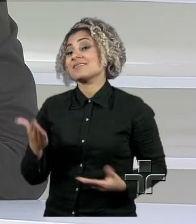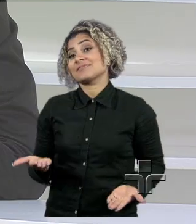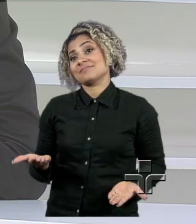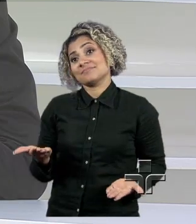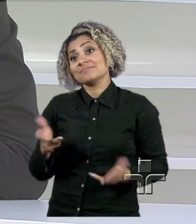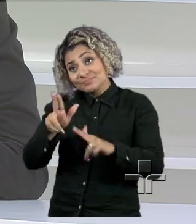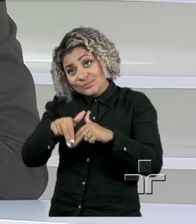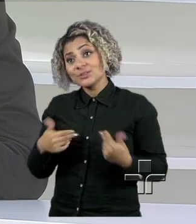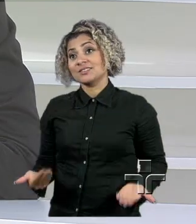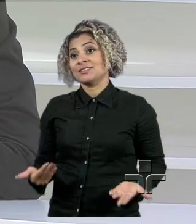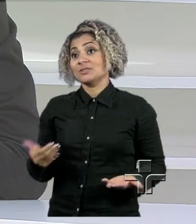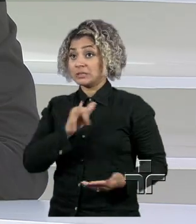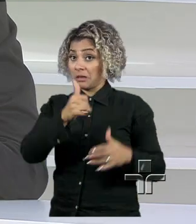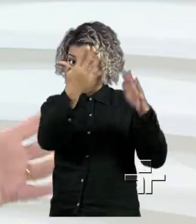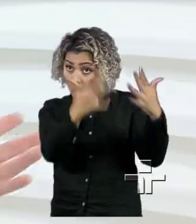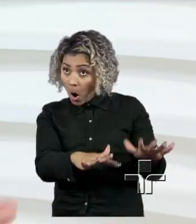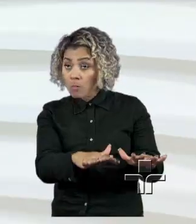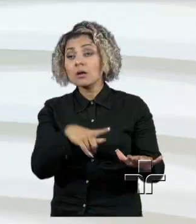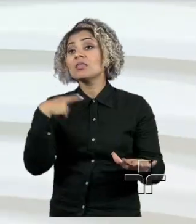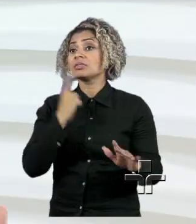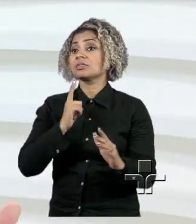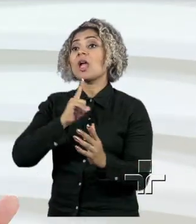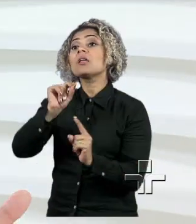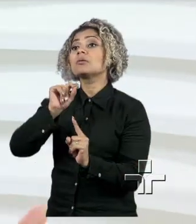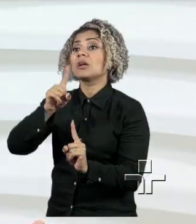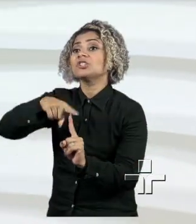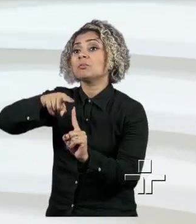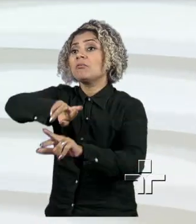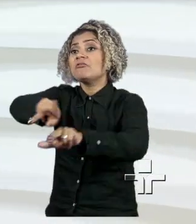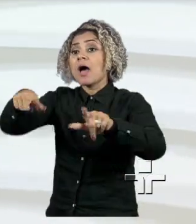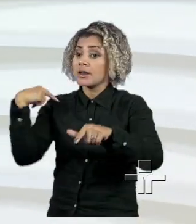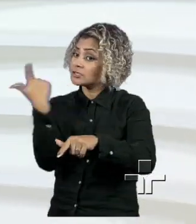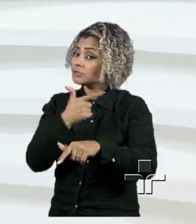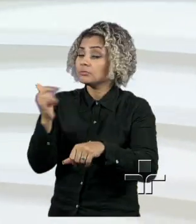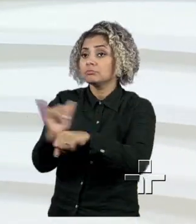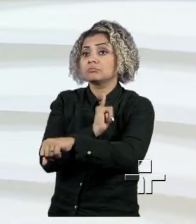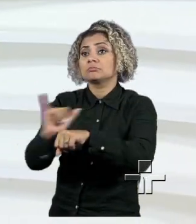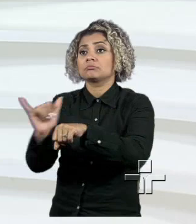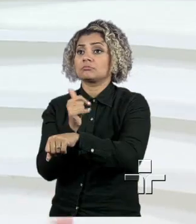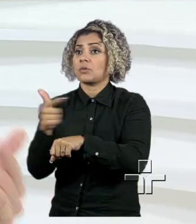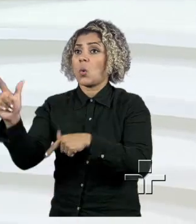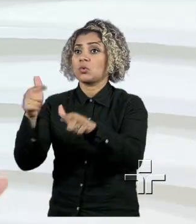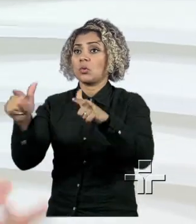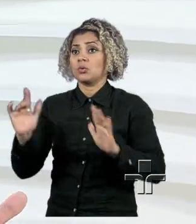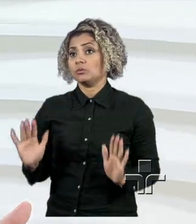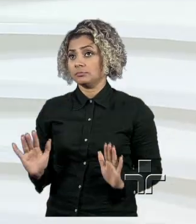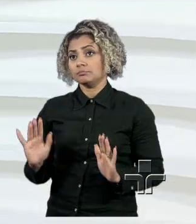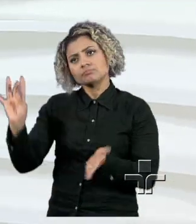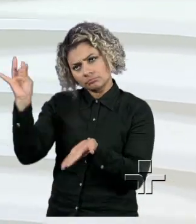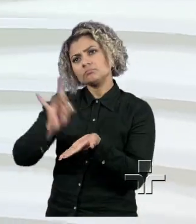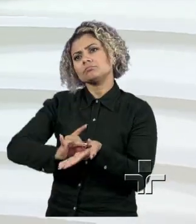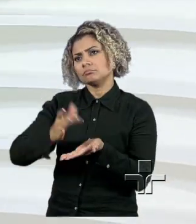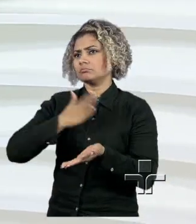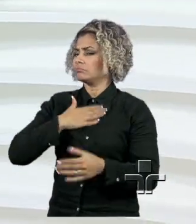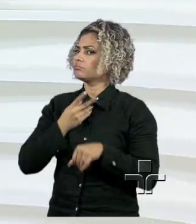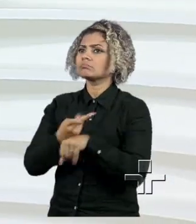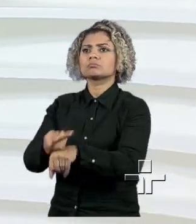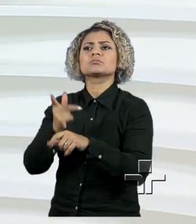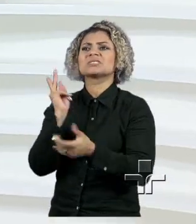Dessas que você disse, que tem tantas opções que tem, nós temos que ser a melhor opção para o consumidor. Então, eu de verdade